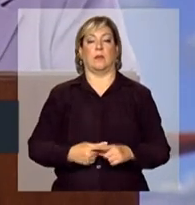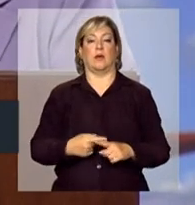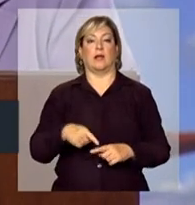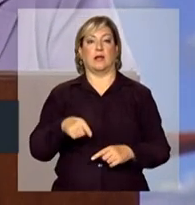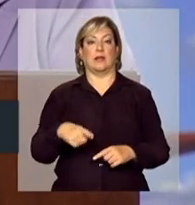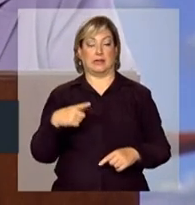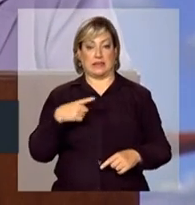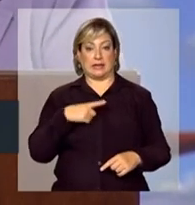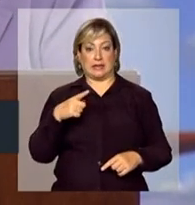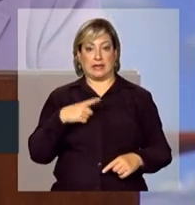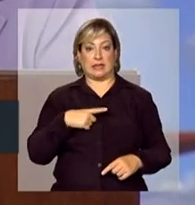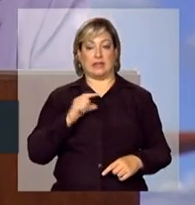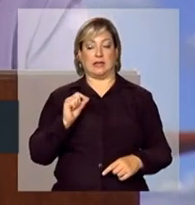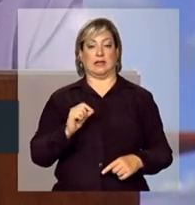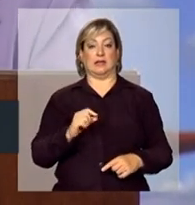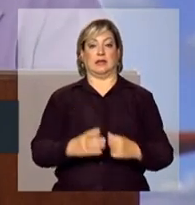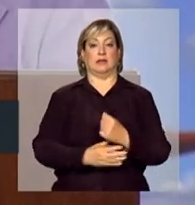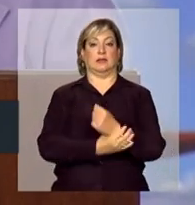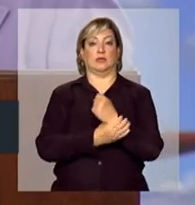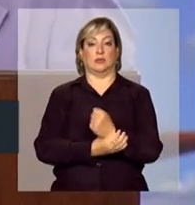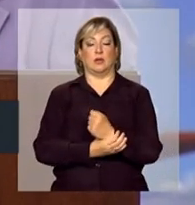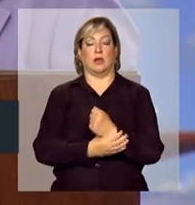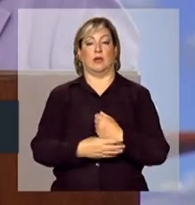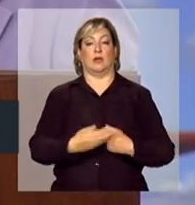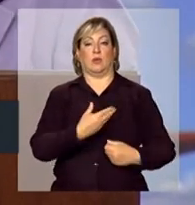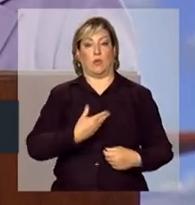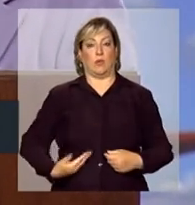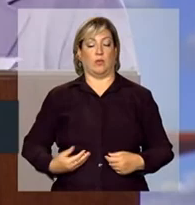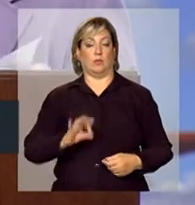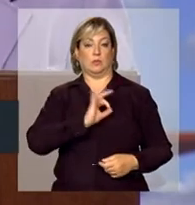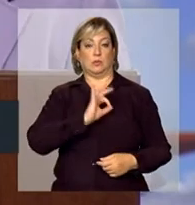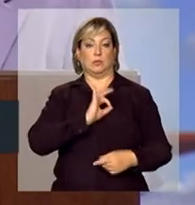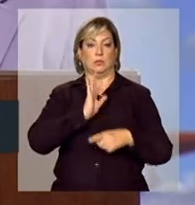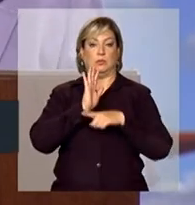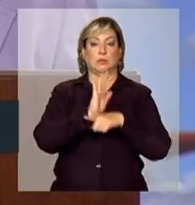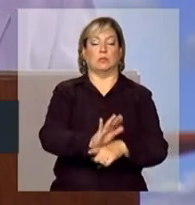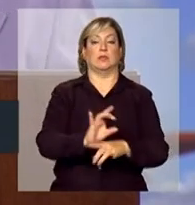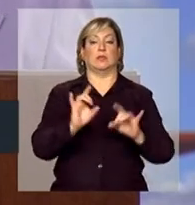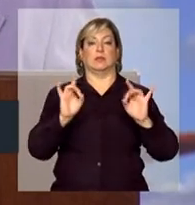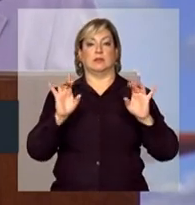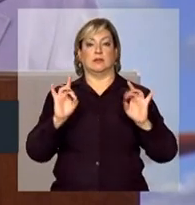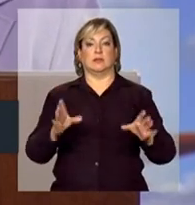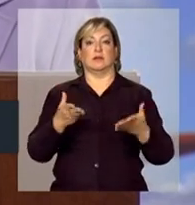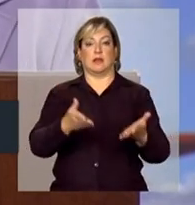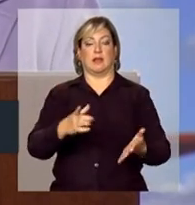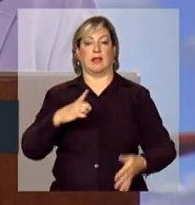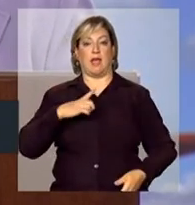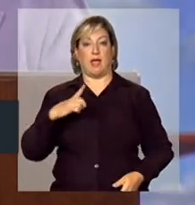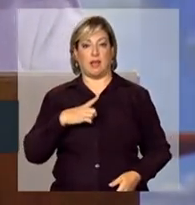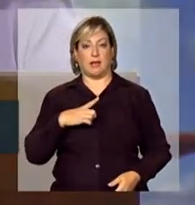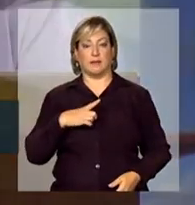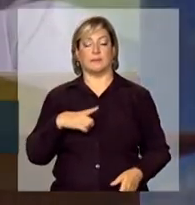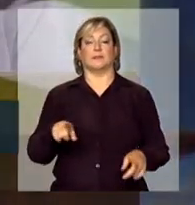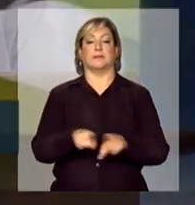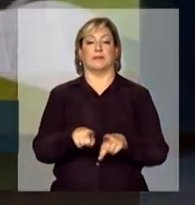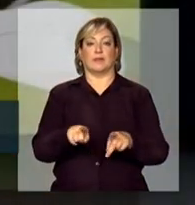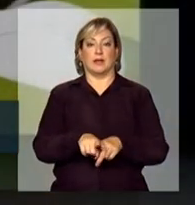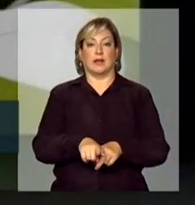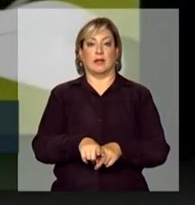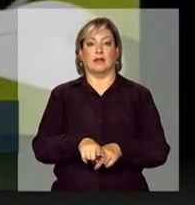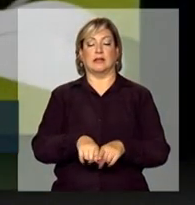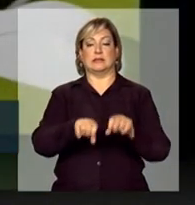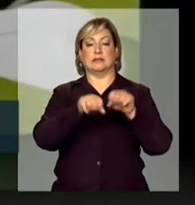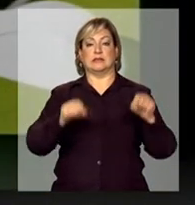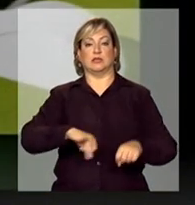Sistema de Segurança Pública as delegacias especializadas de Atendimento à Mulher do sistema